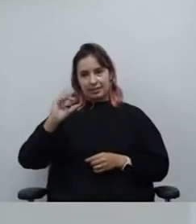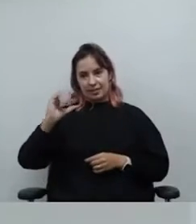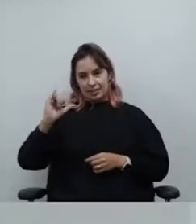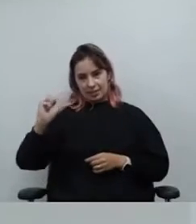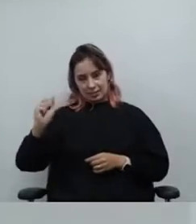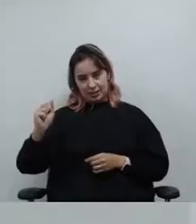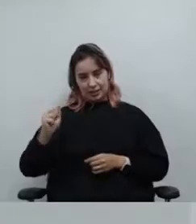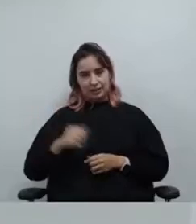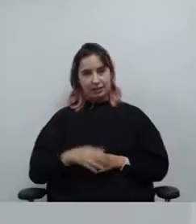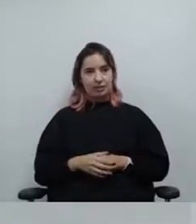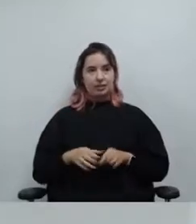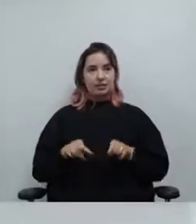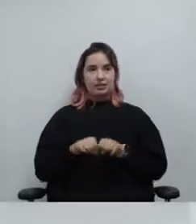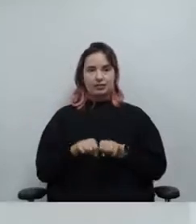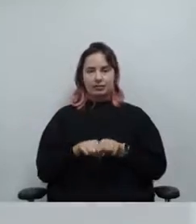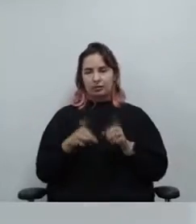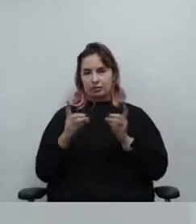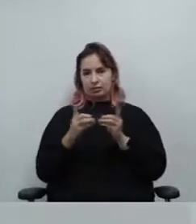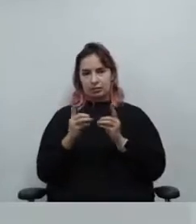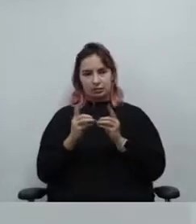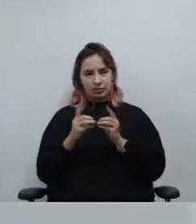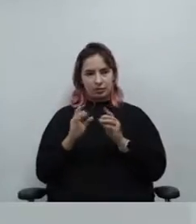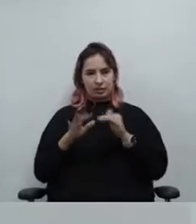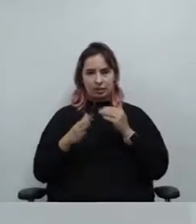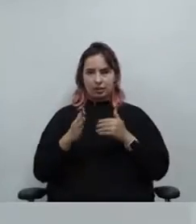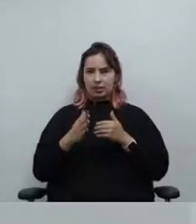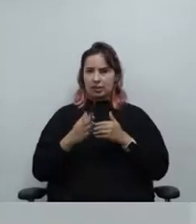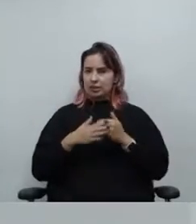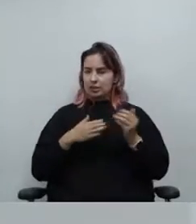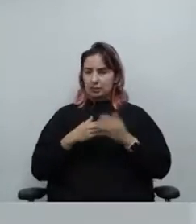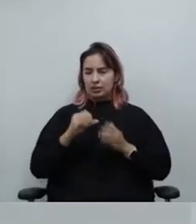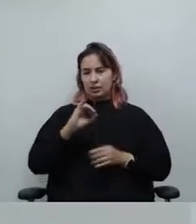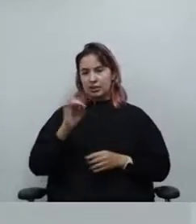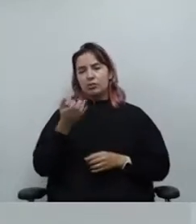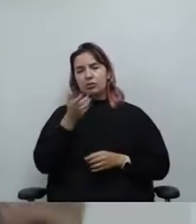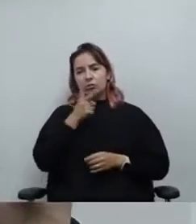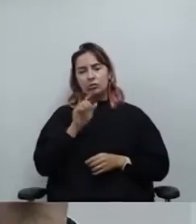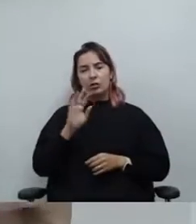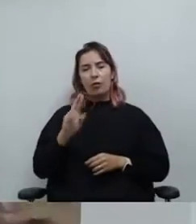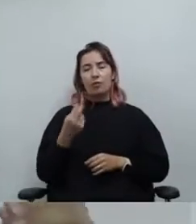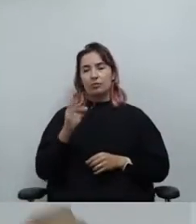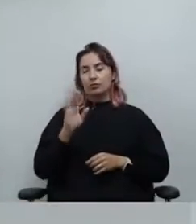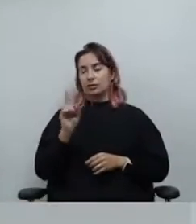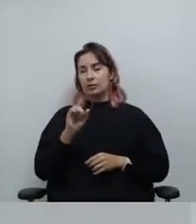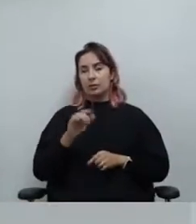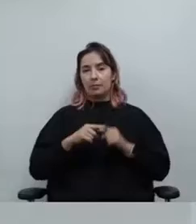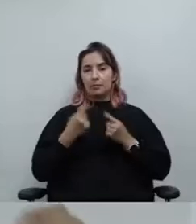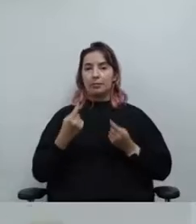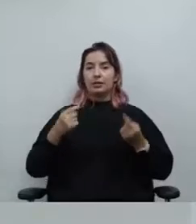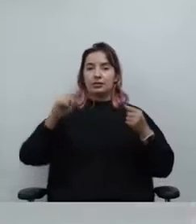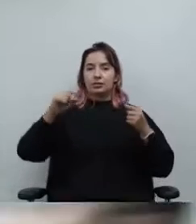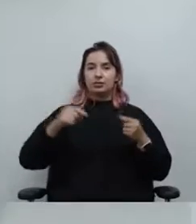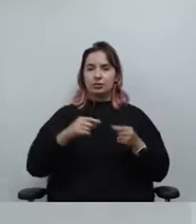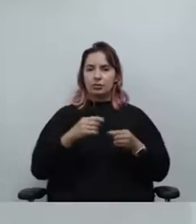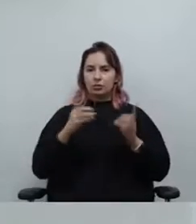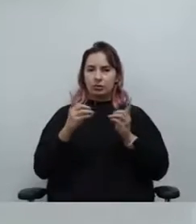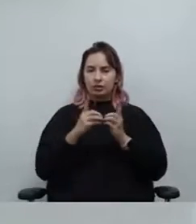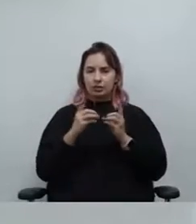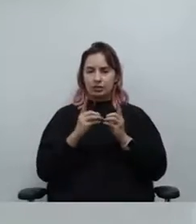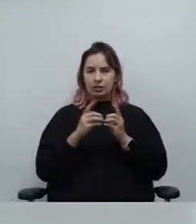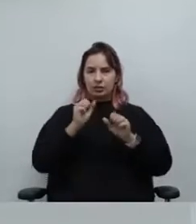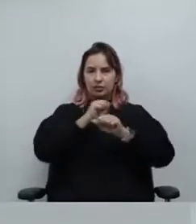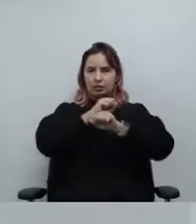Vista, com um atendimento, independente de suprir as nossas expectativas pessoais ou não, mas um atendimento objetivo, claro, pedagógico